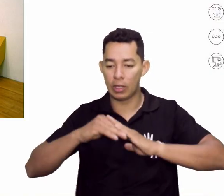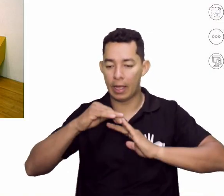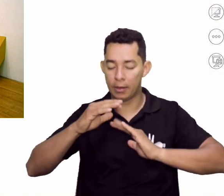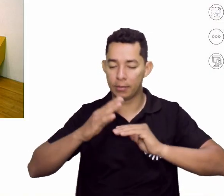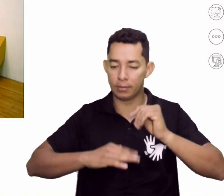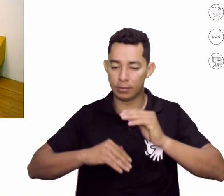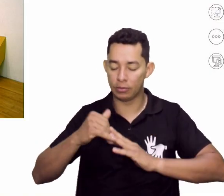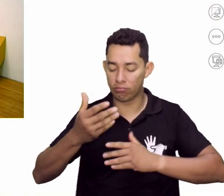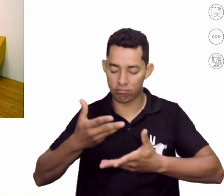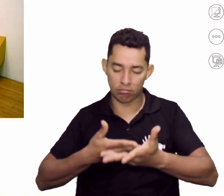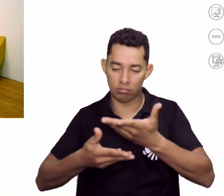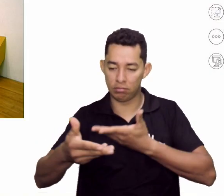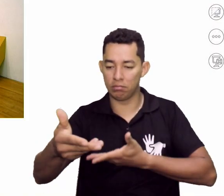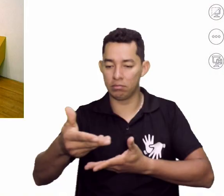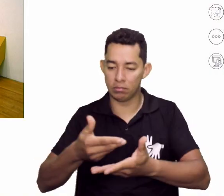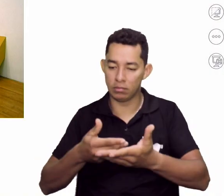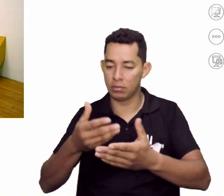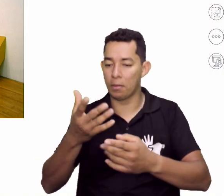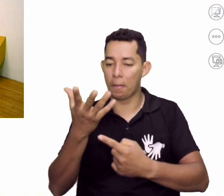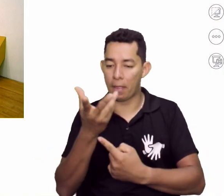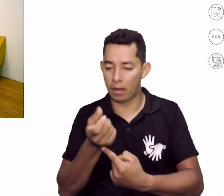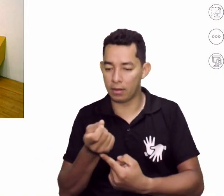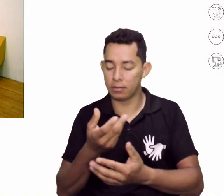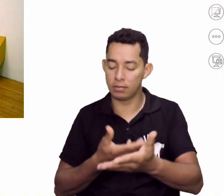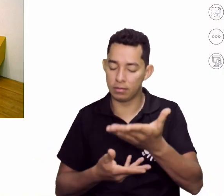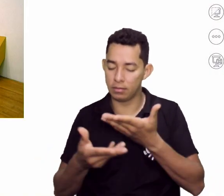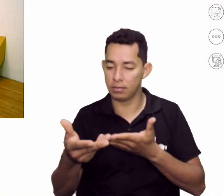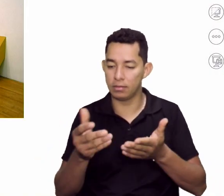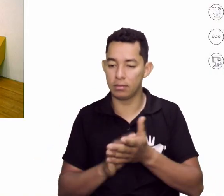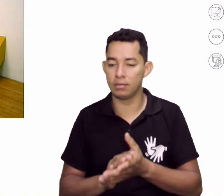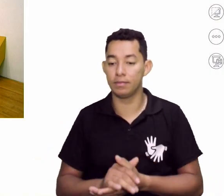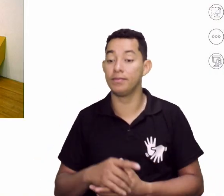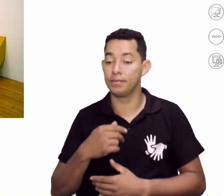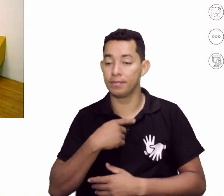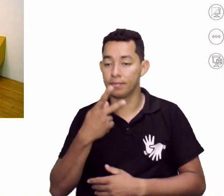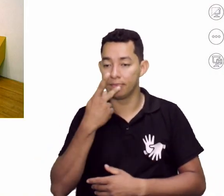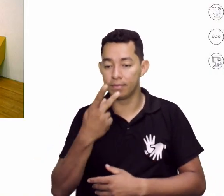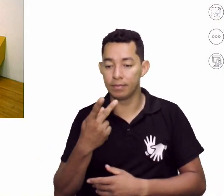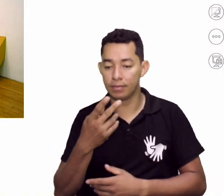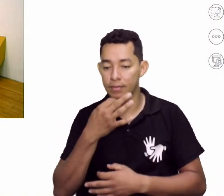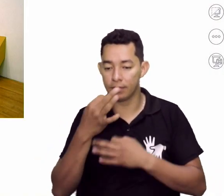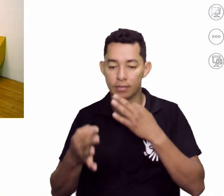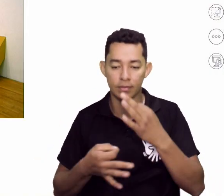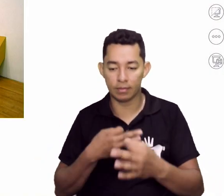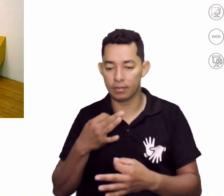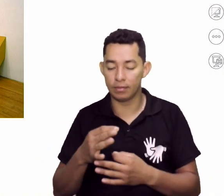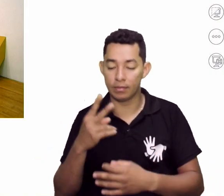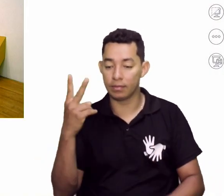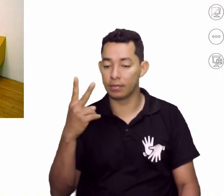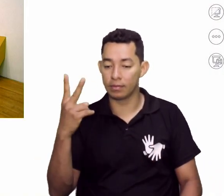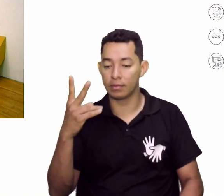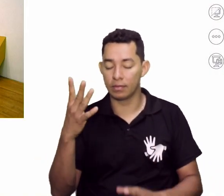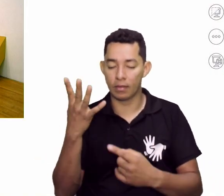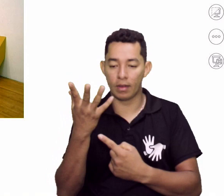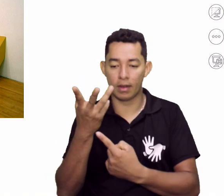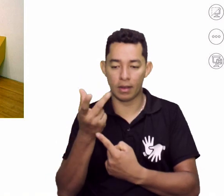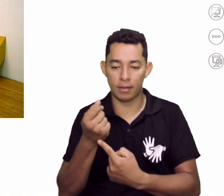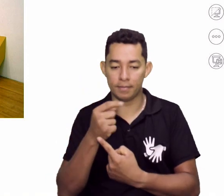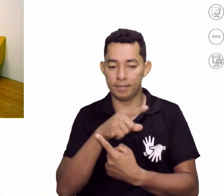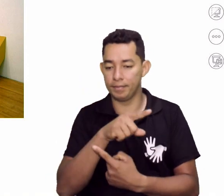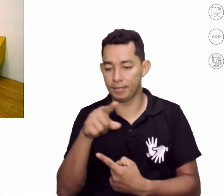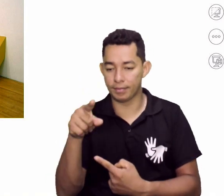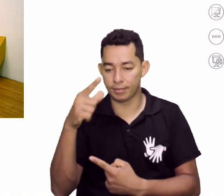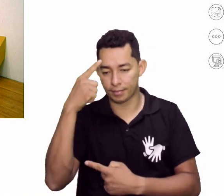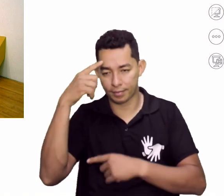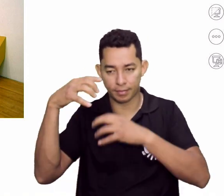se alimentam da arte, as pessoas... Eu vou comentar aqui para vocês duas artes para